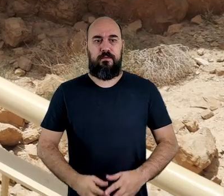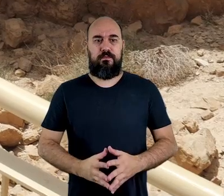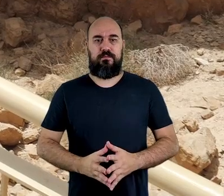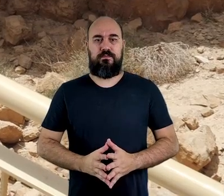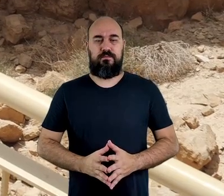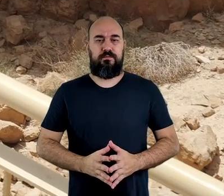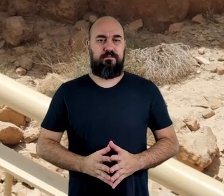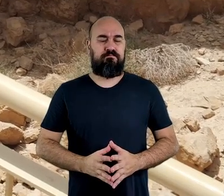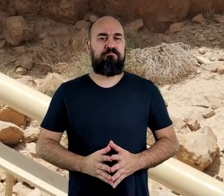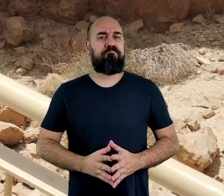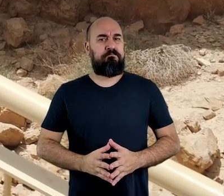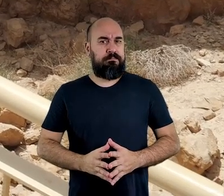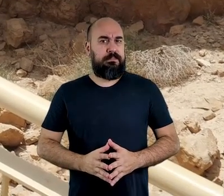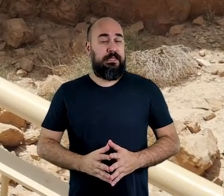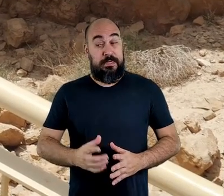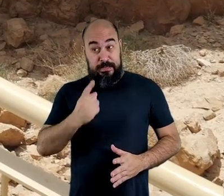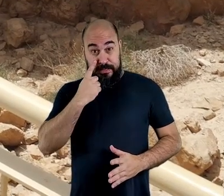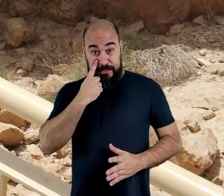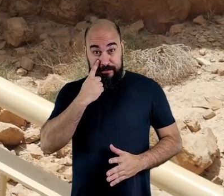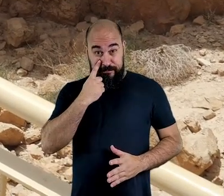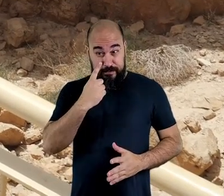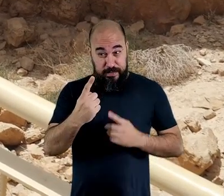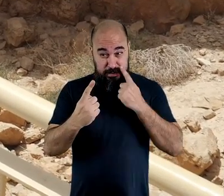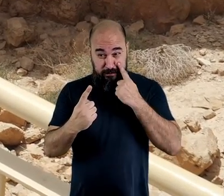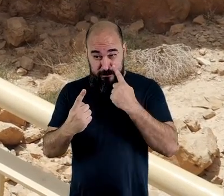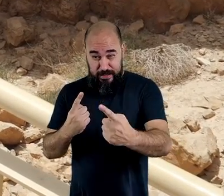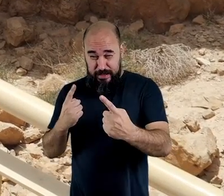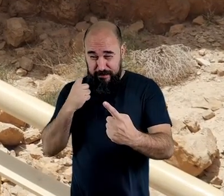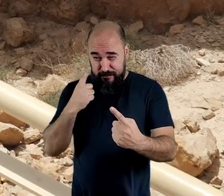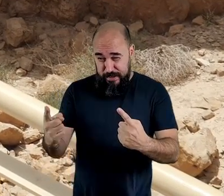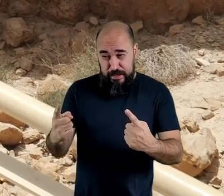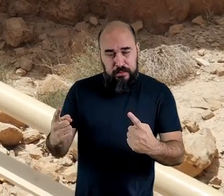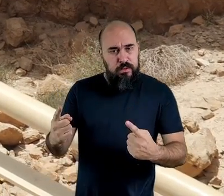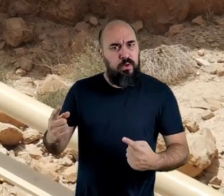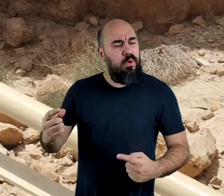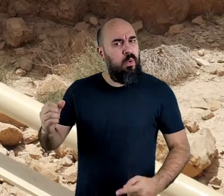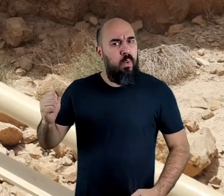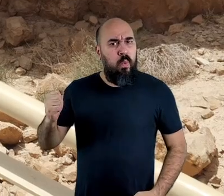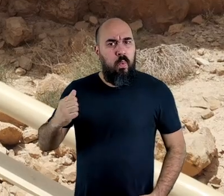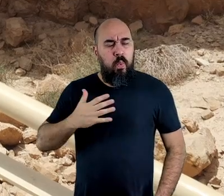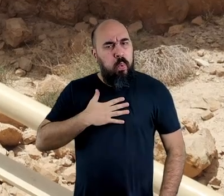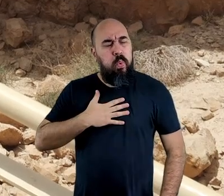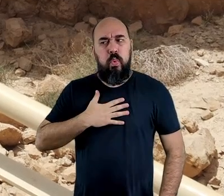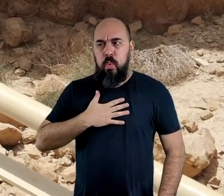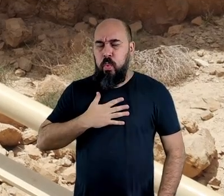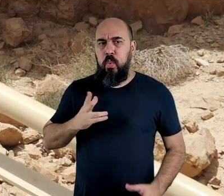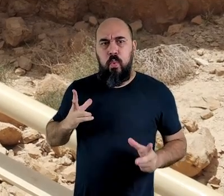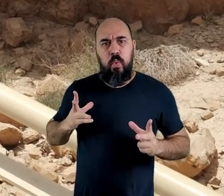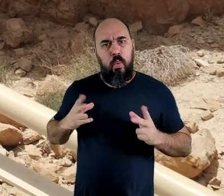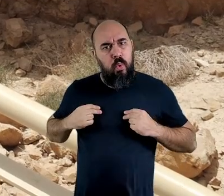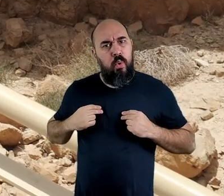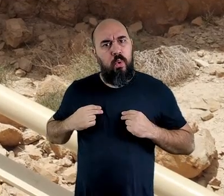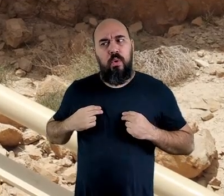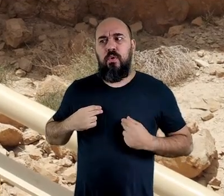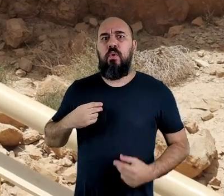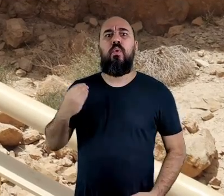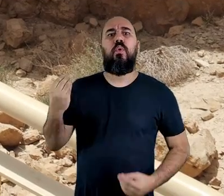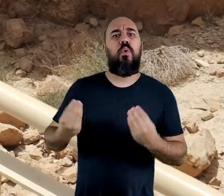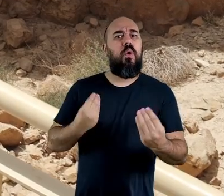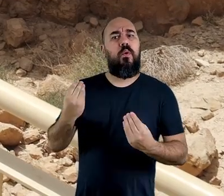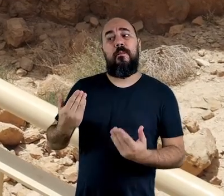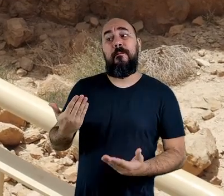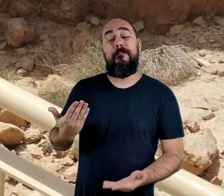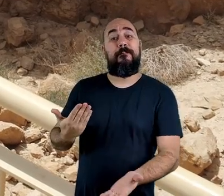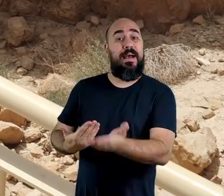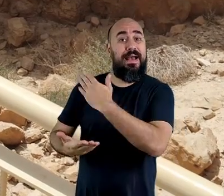Uma das coisas mais incríveis quando nós estudamos o passado é ver como numa época sem a tecnologia de hoje, eles faziam